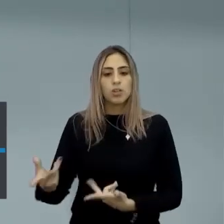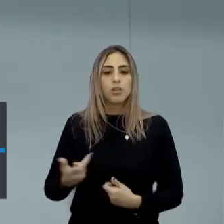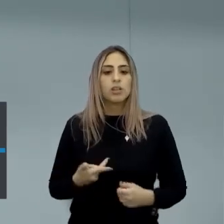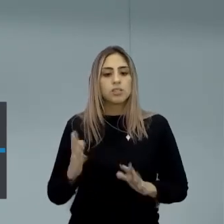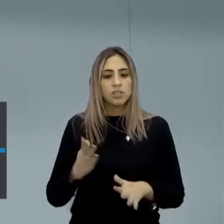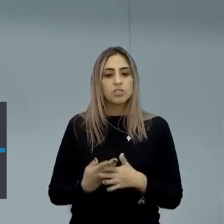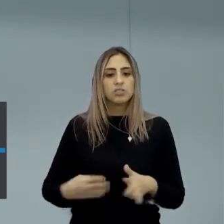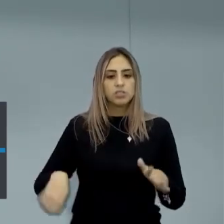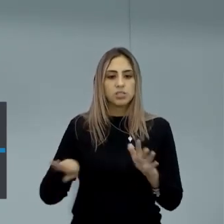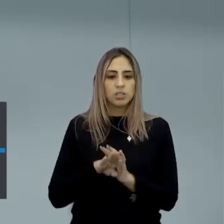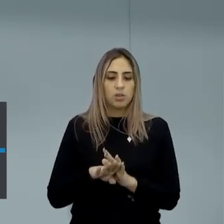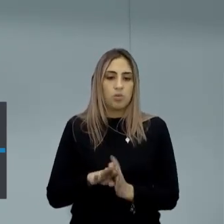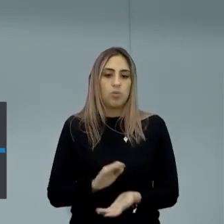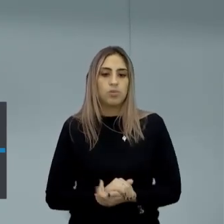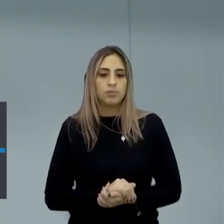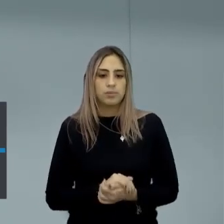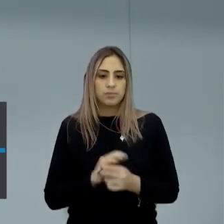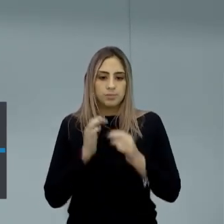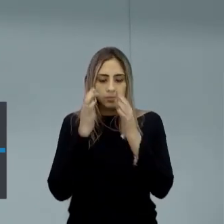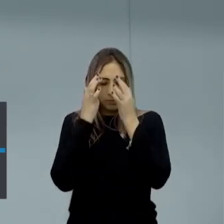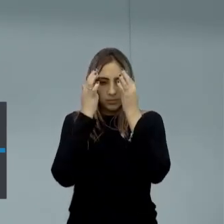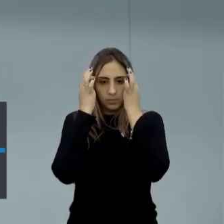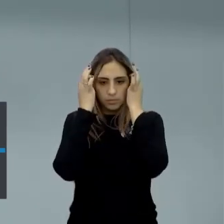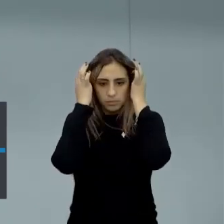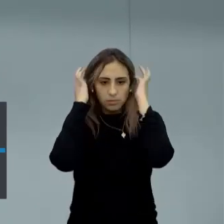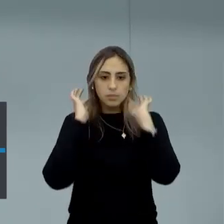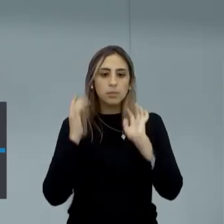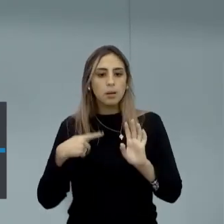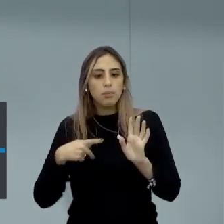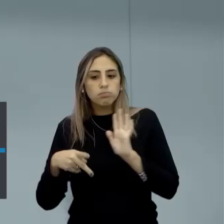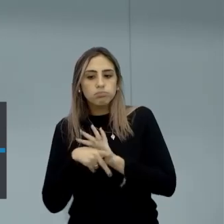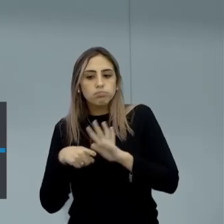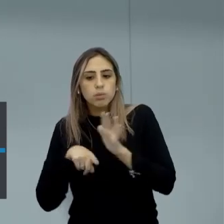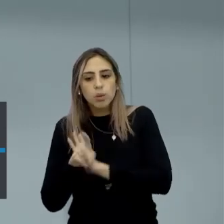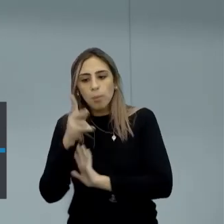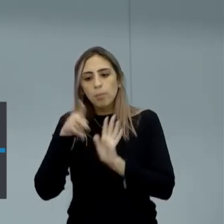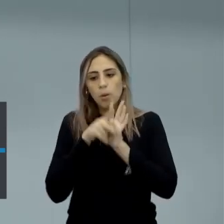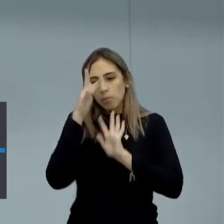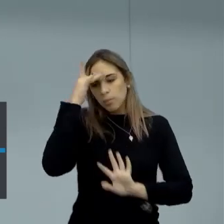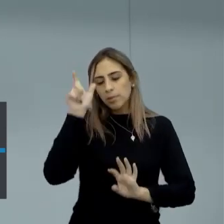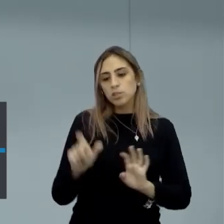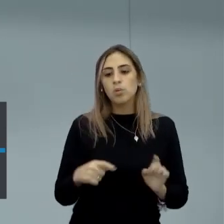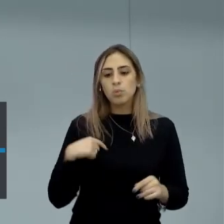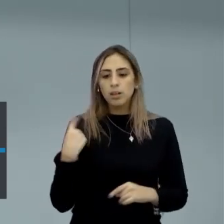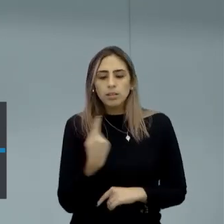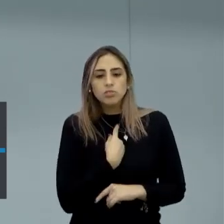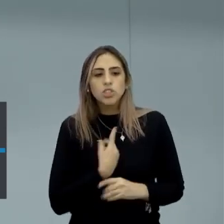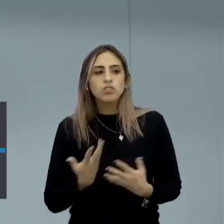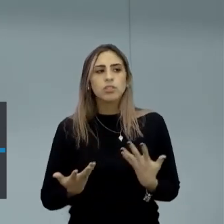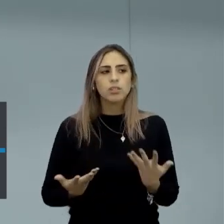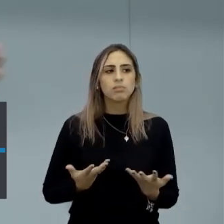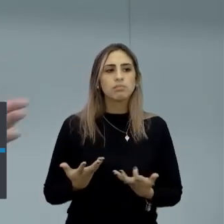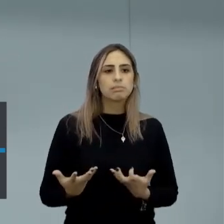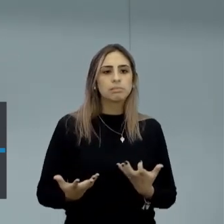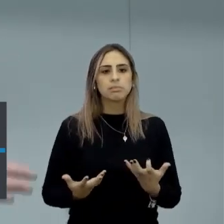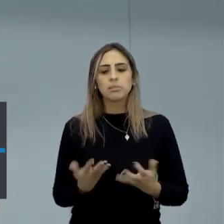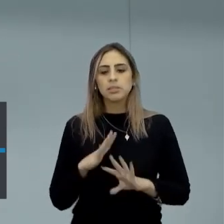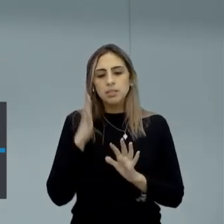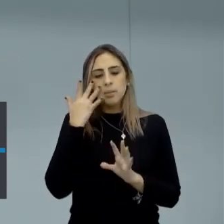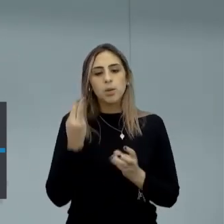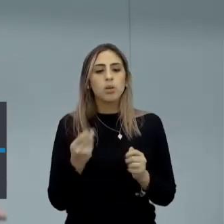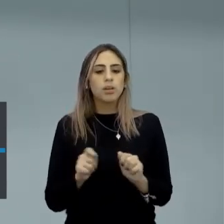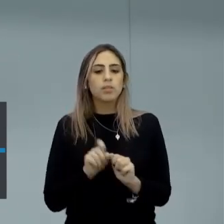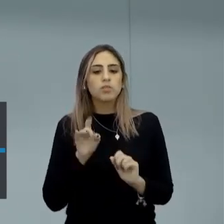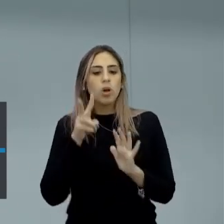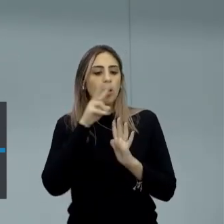está descendo. Para perguntar para a própria pessoa, porque senão a gente fica só